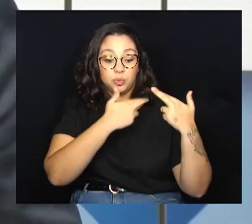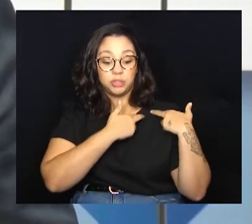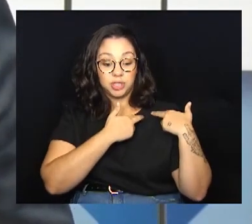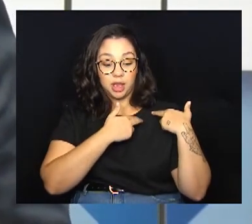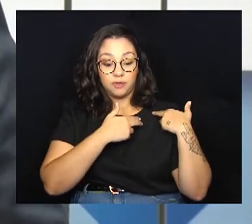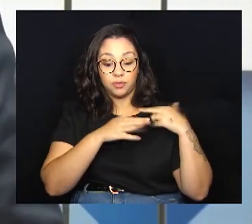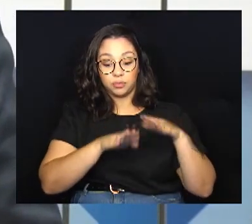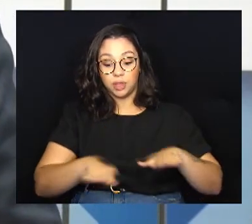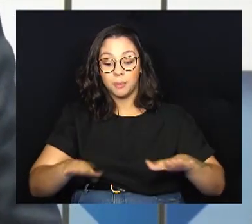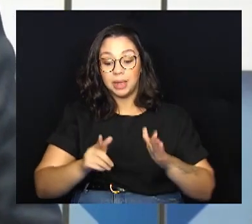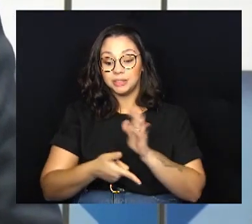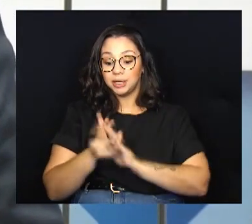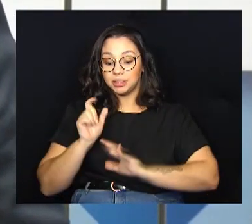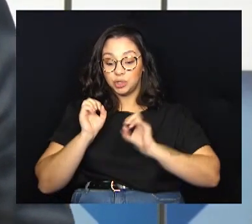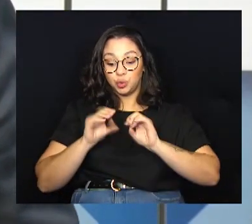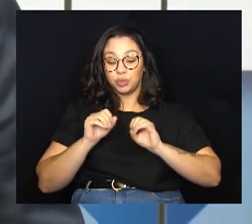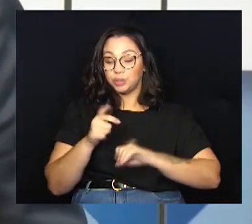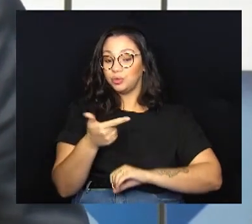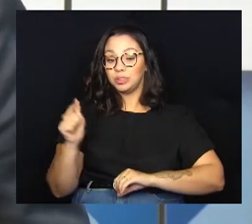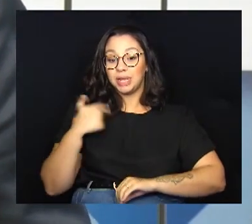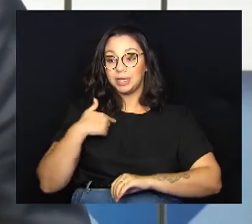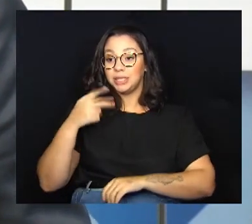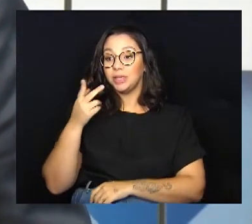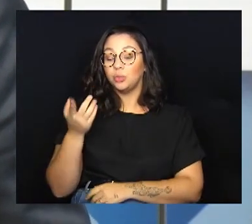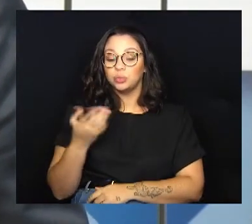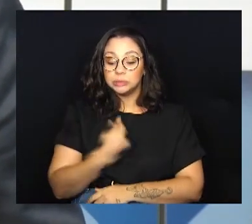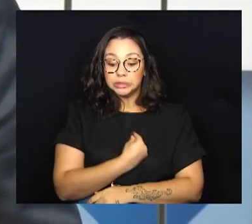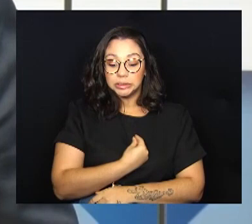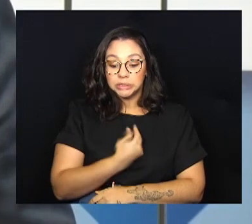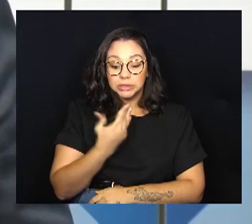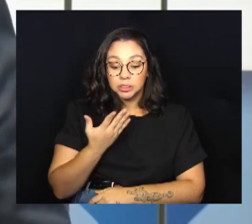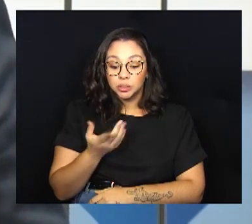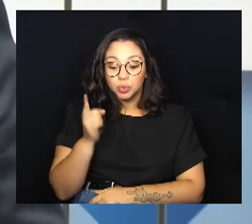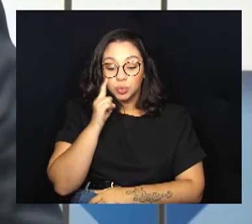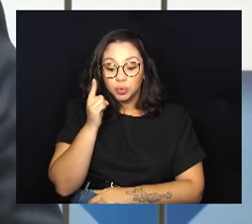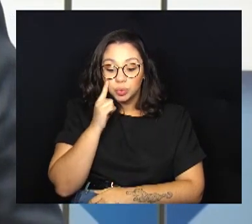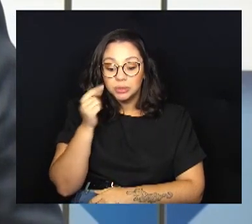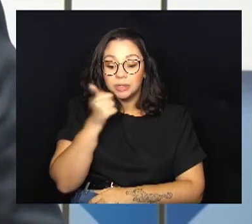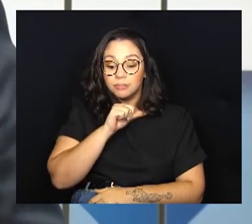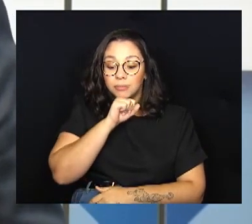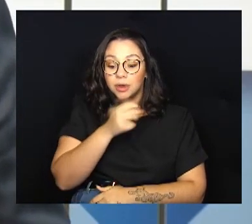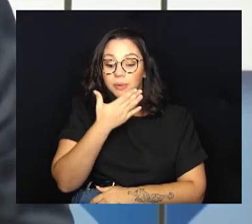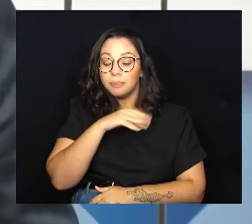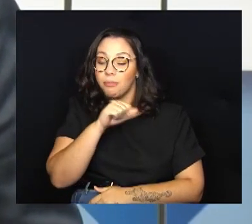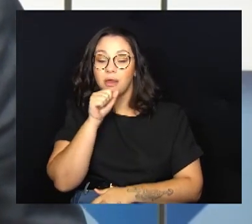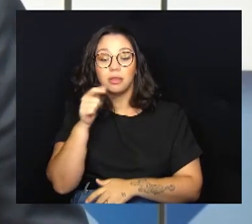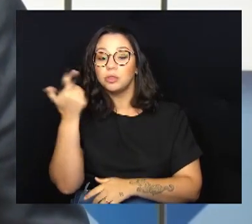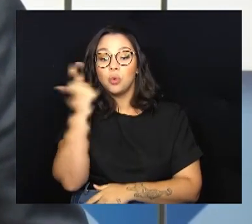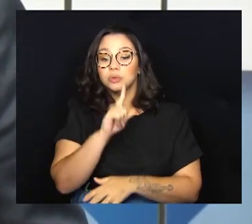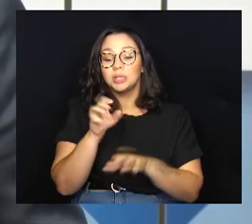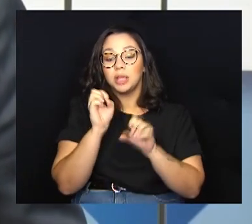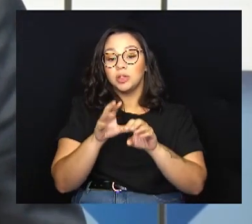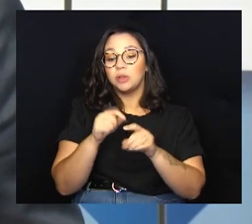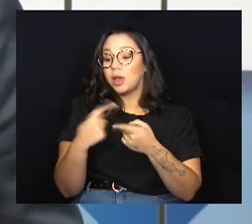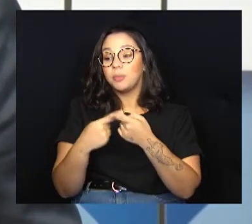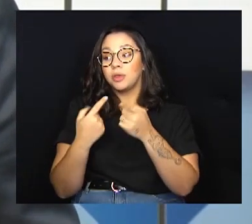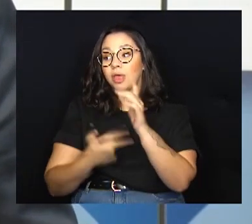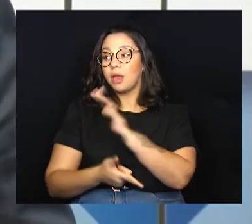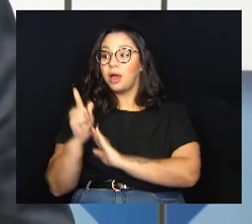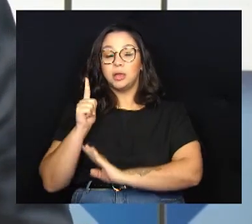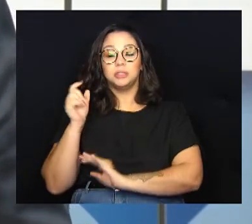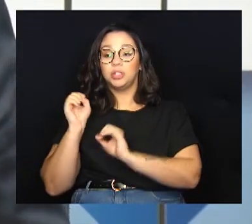uso, mais prejuízos tem cognitivos e na vida de qualquer pessoa. Marilda, seja